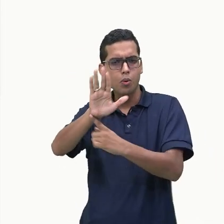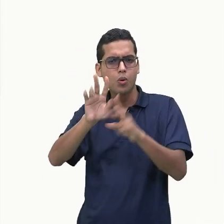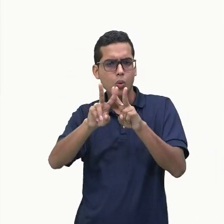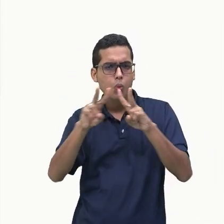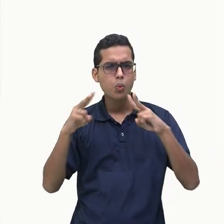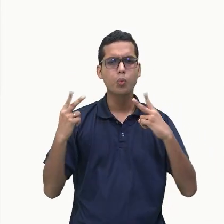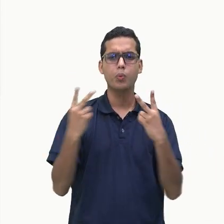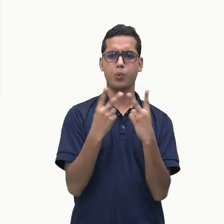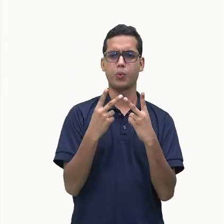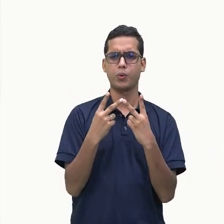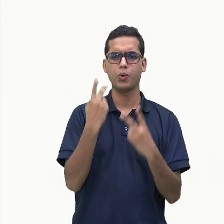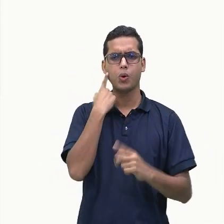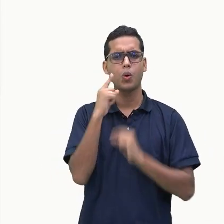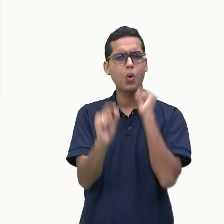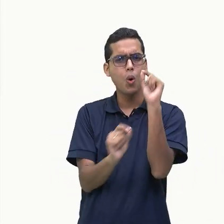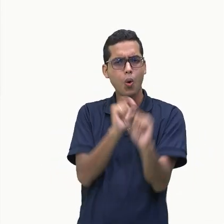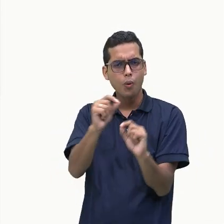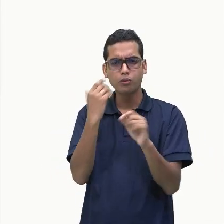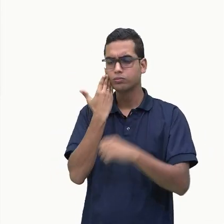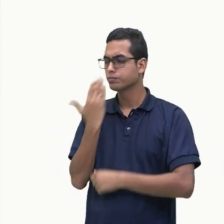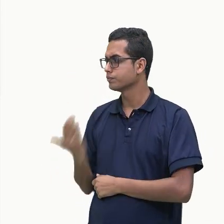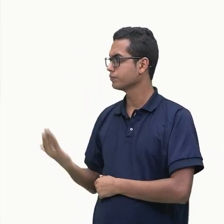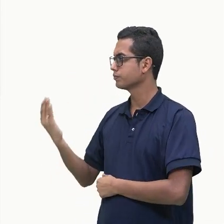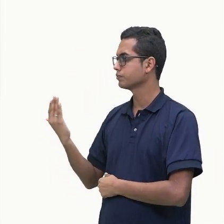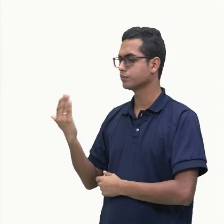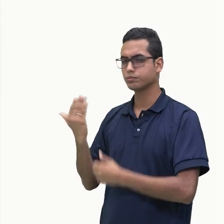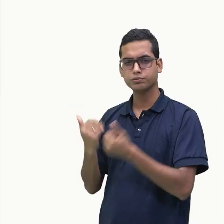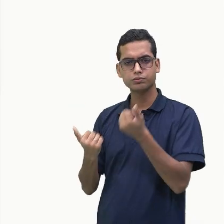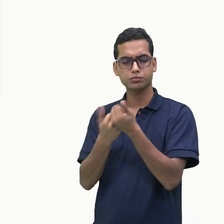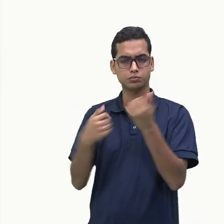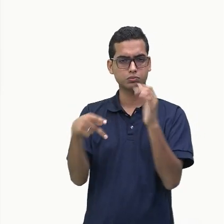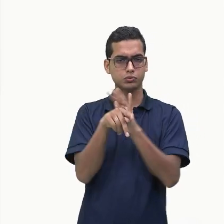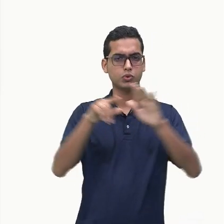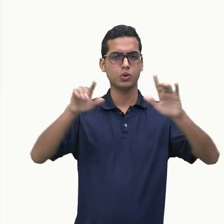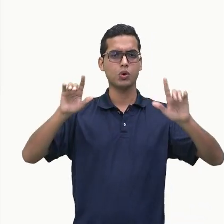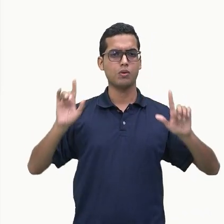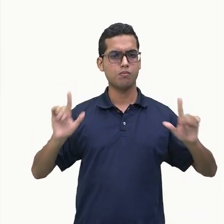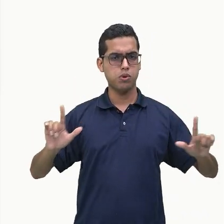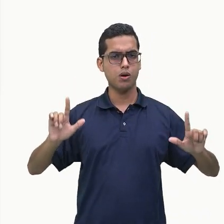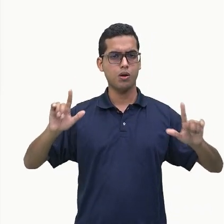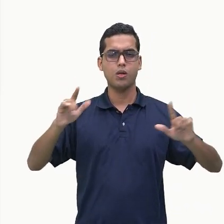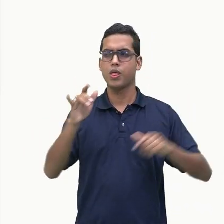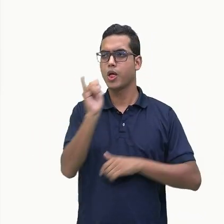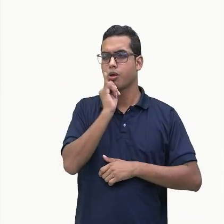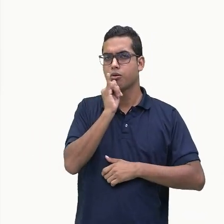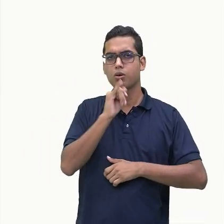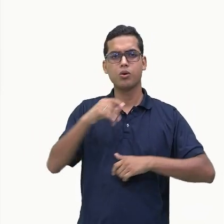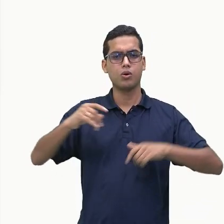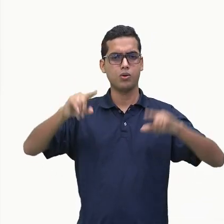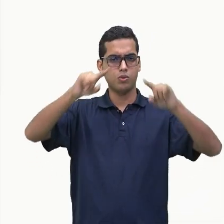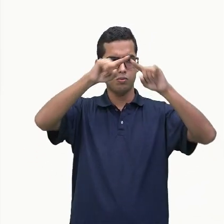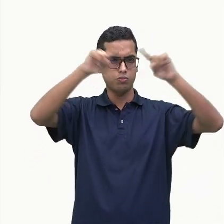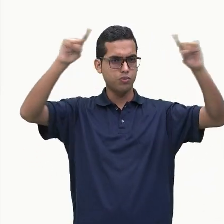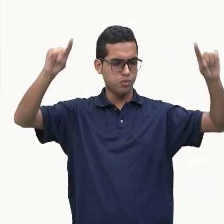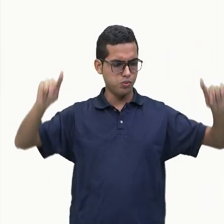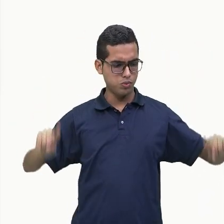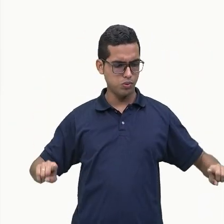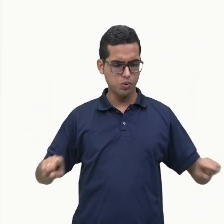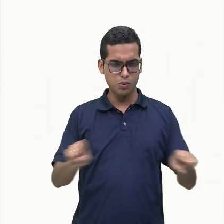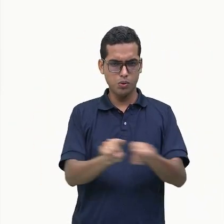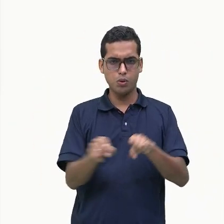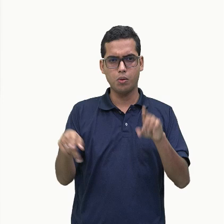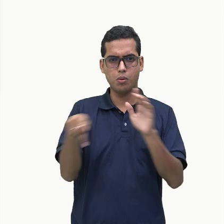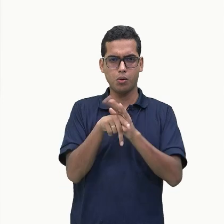é o suporte? Suporte é onde foi feita essa obra de arte. Então, essa parede, vamos colocar como se fosse feita numa parede,